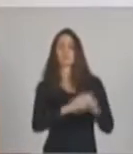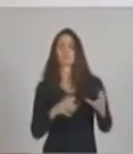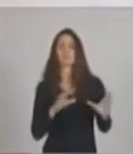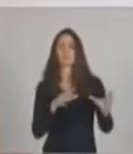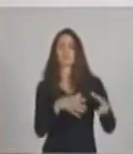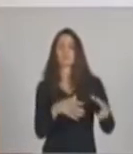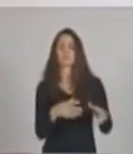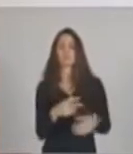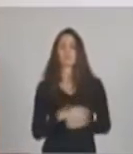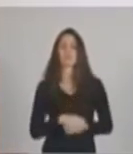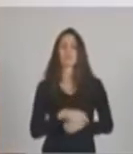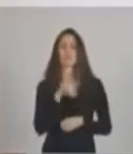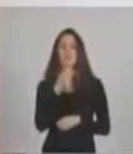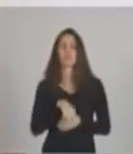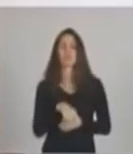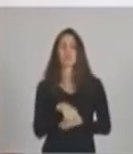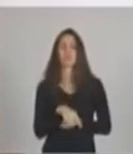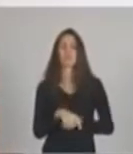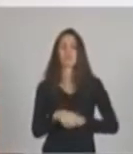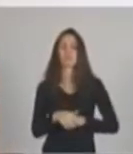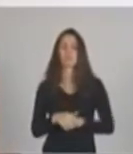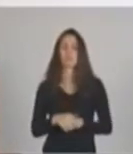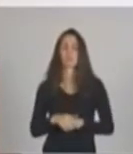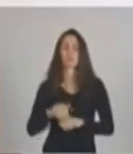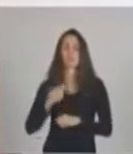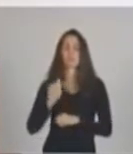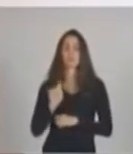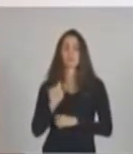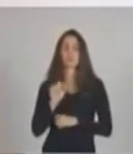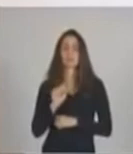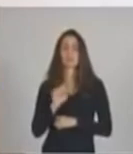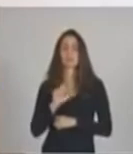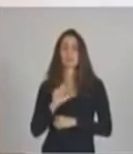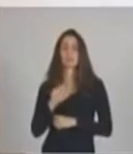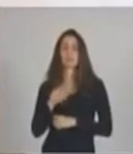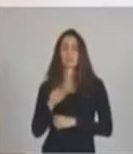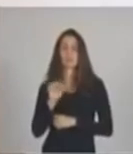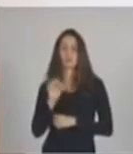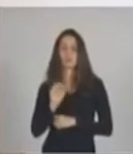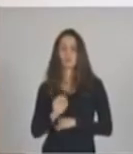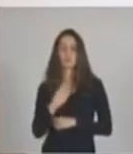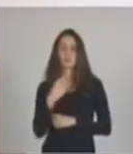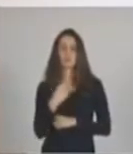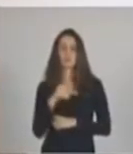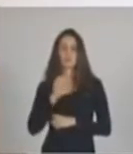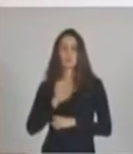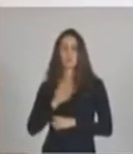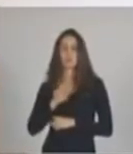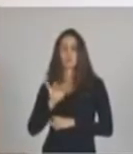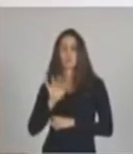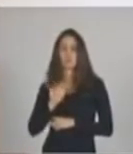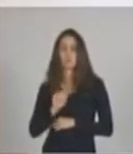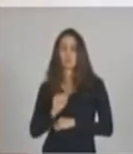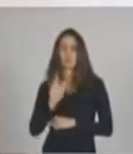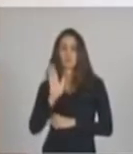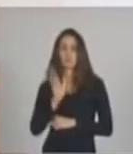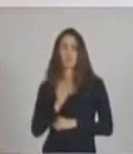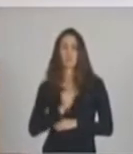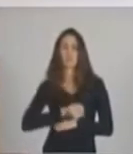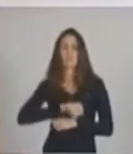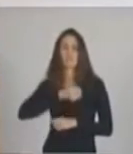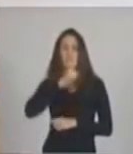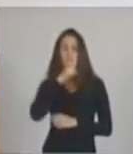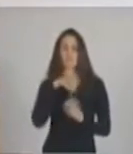querido Saul Pereira, que faleceu hoje, já com uma idade